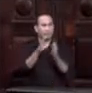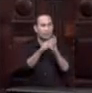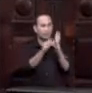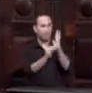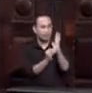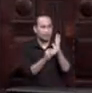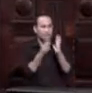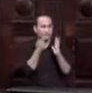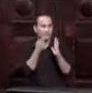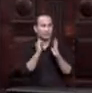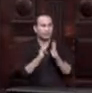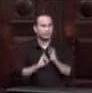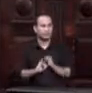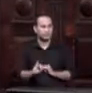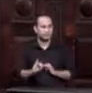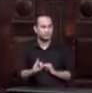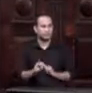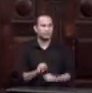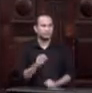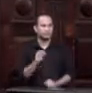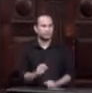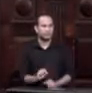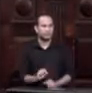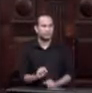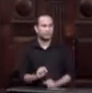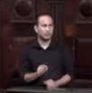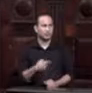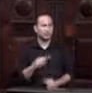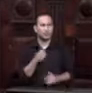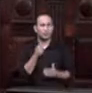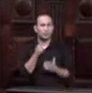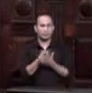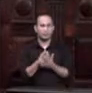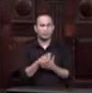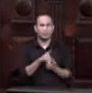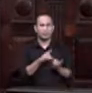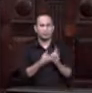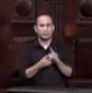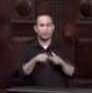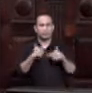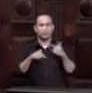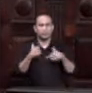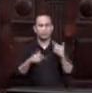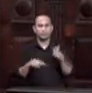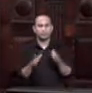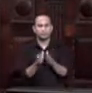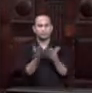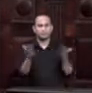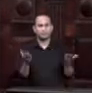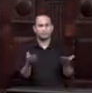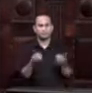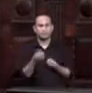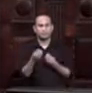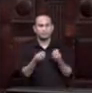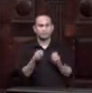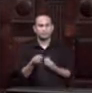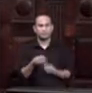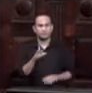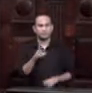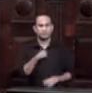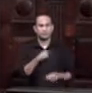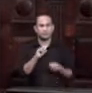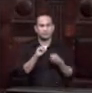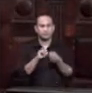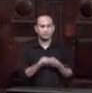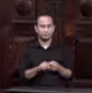no caso dos programas relacionados ao Fundo de Combate à Pobreza, como a arrecadação só tem feito